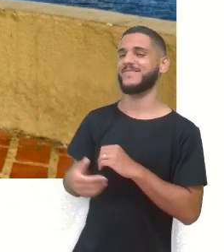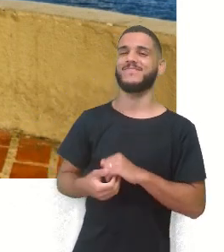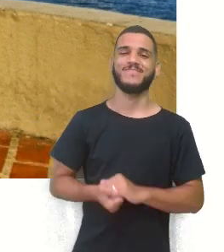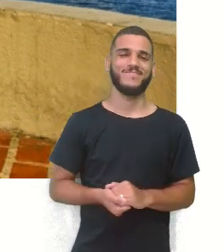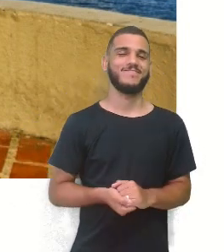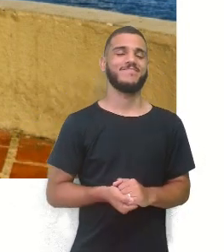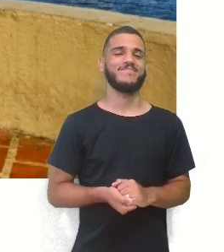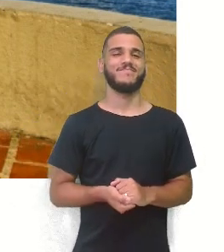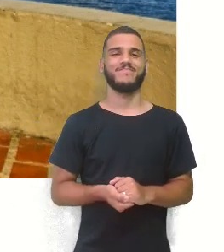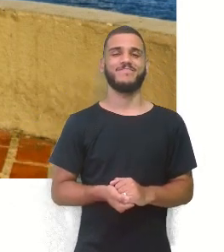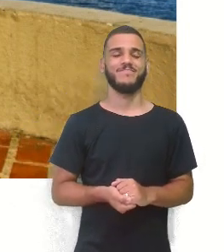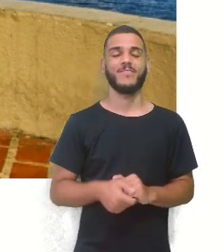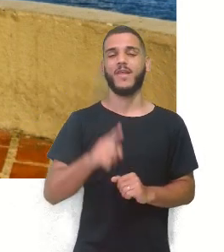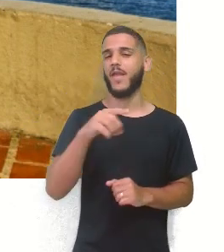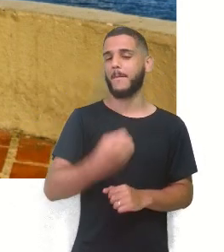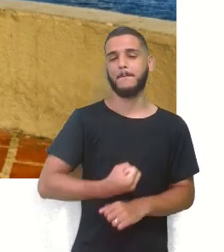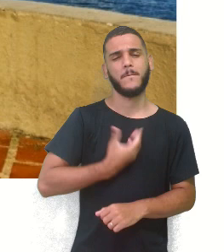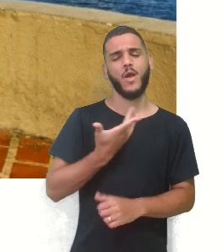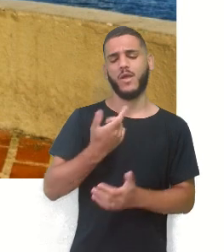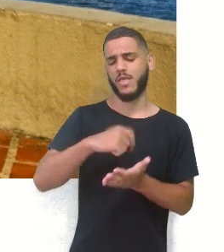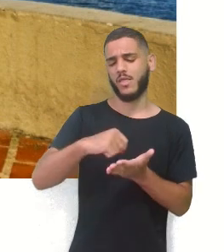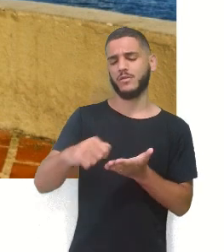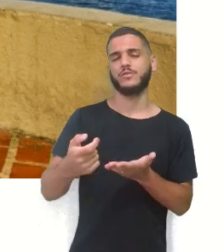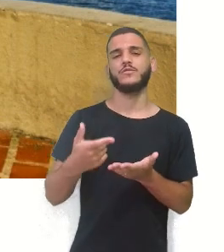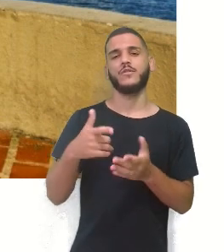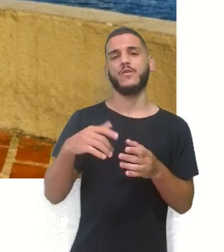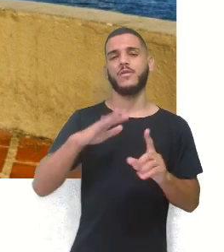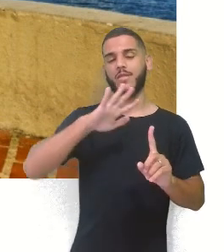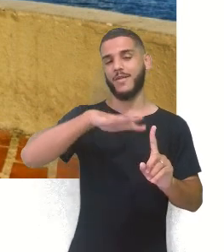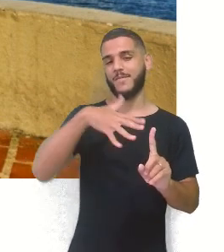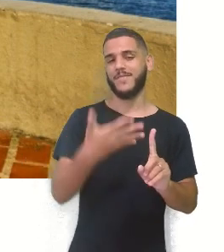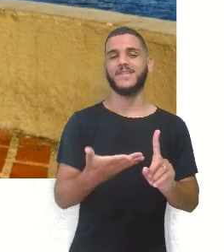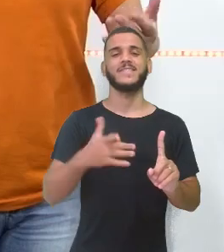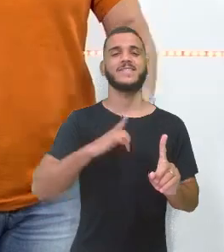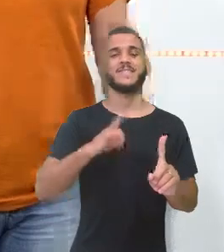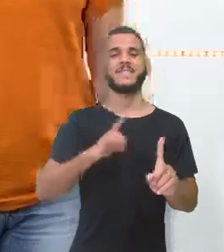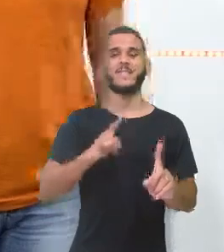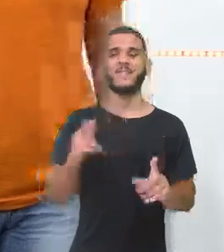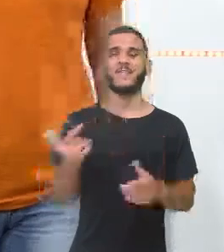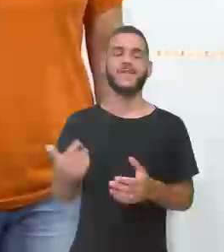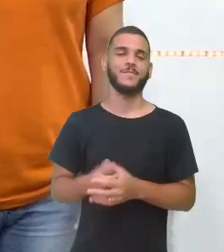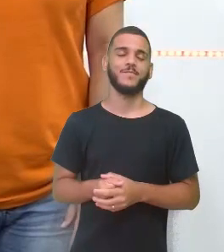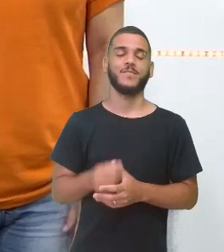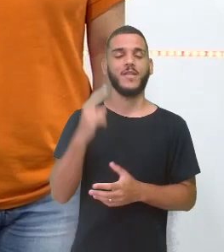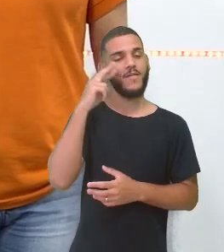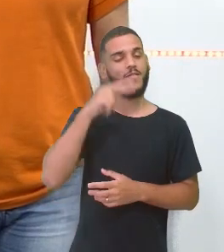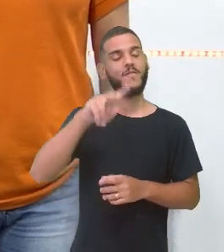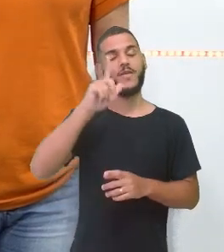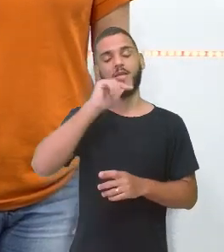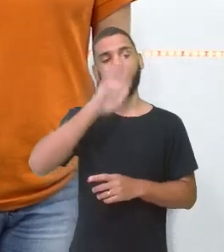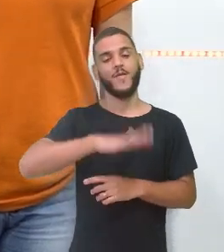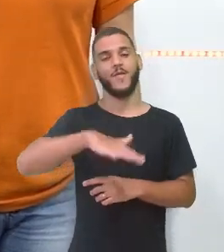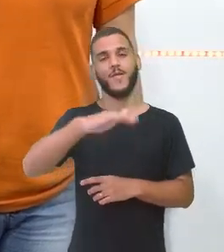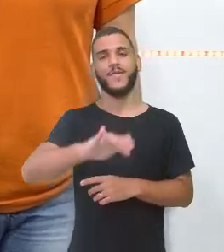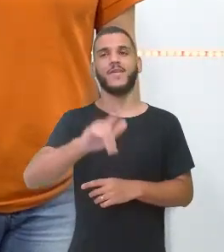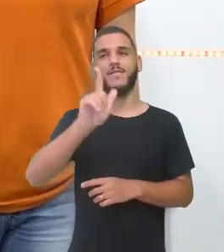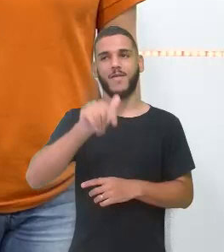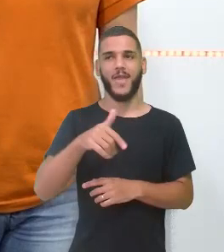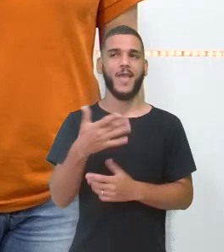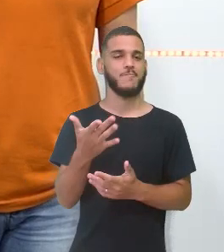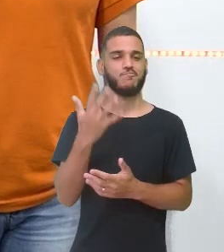Neto. Exatamente, um grande poeta, escritor, homenageado ali, ó, eternamente olhando as águas do rio. Que chique,